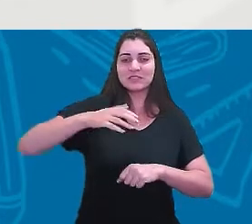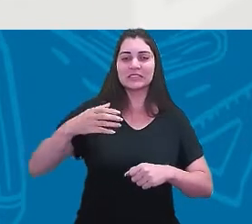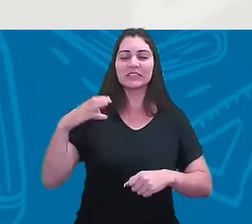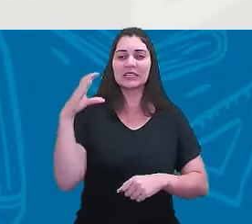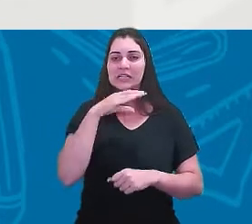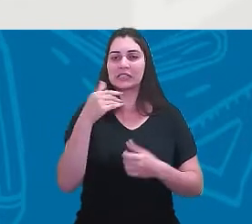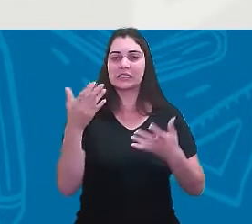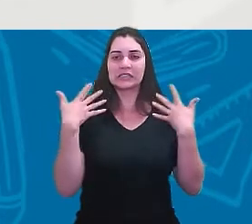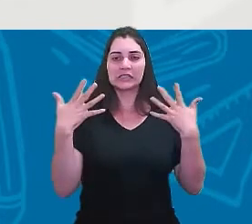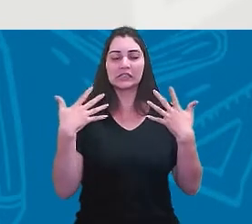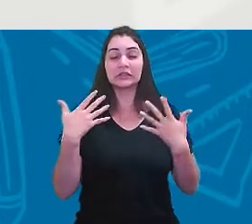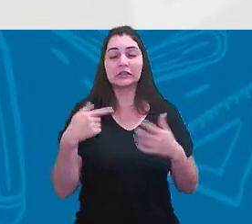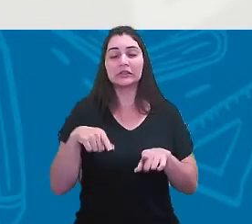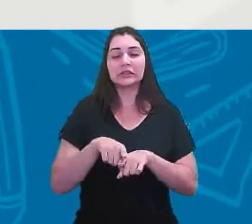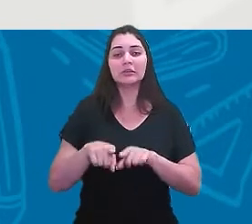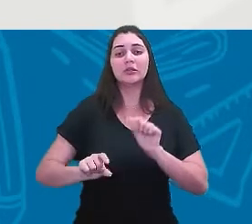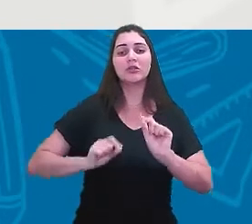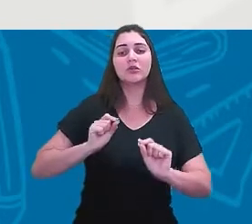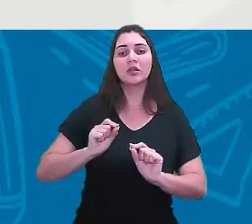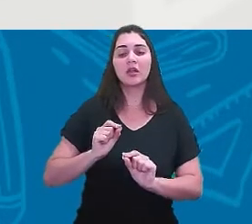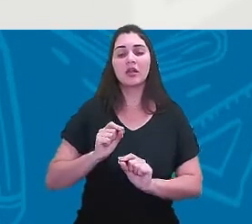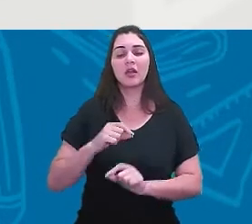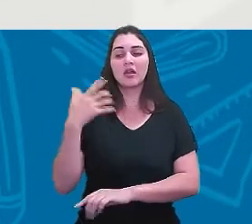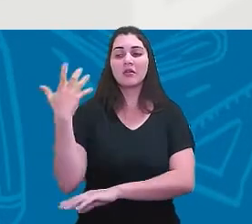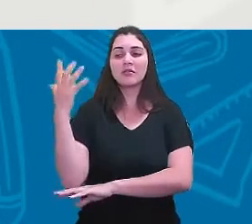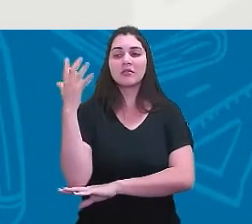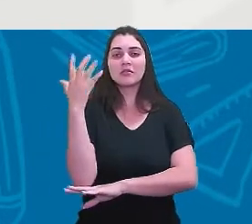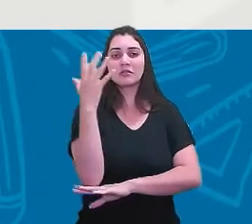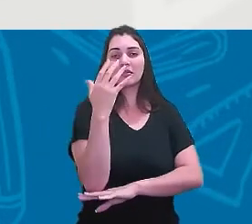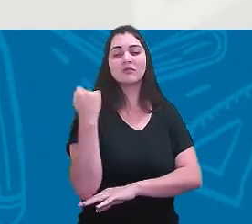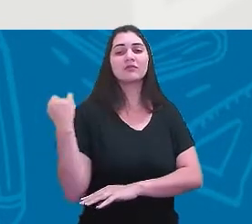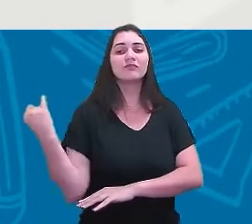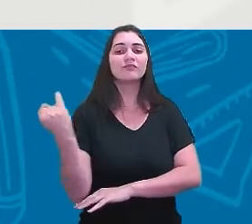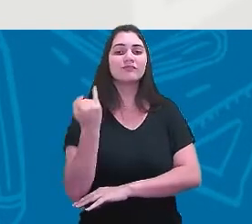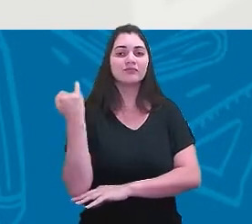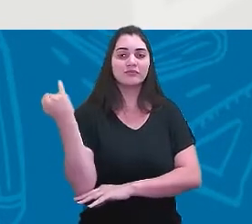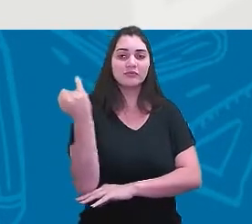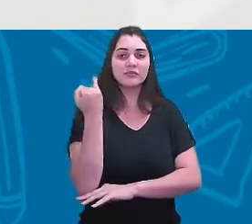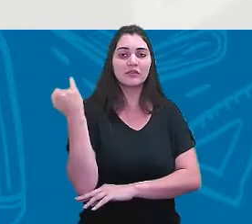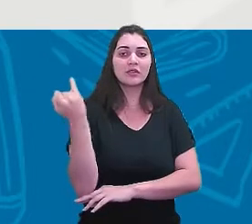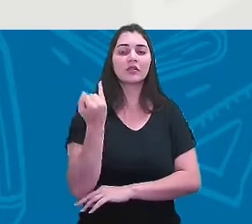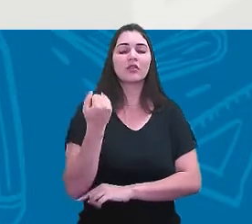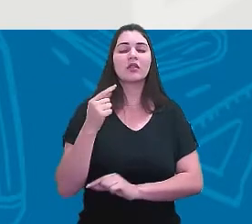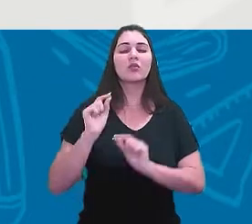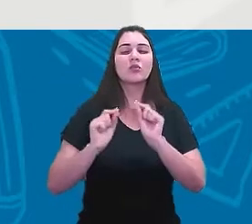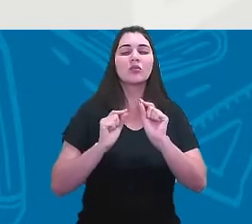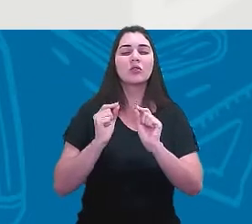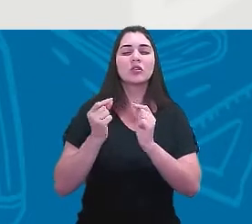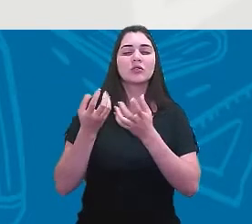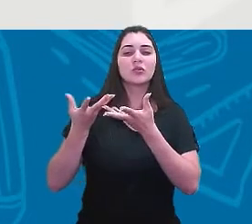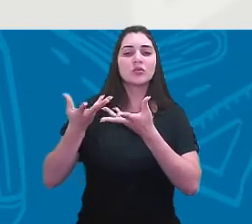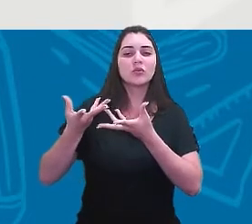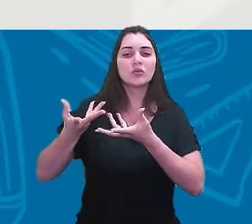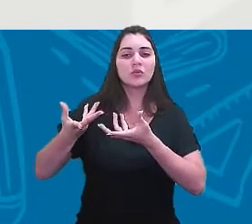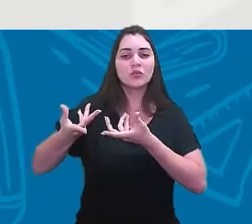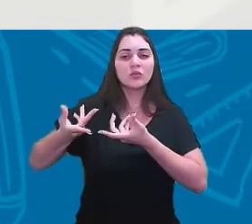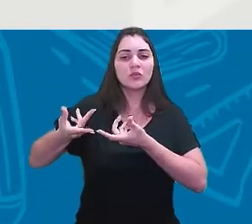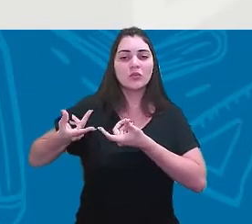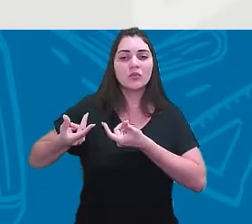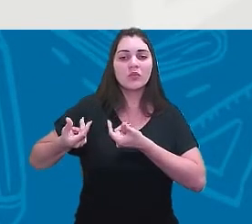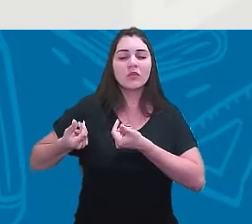certo? Além disso, as árvores elas são importantes filtros da